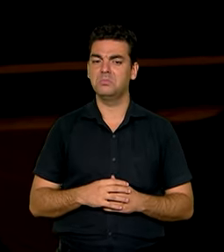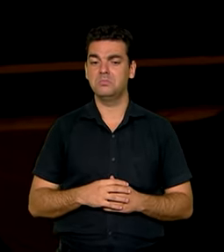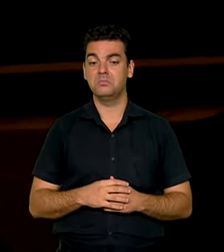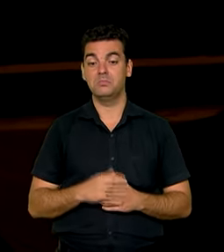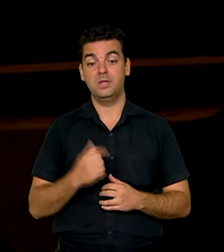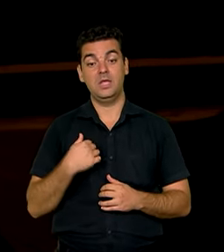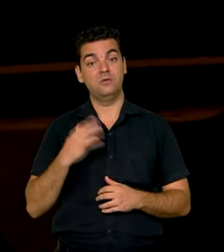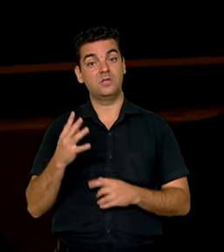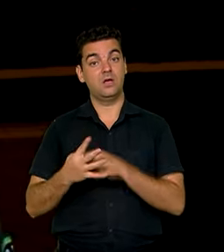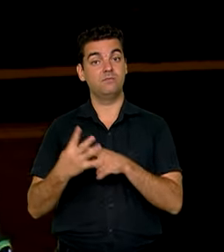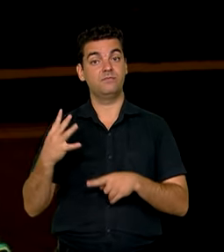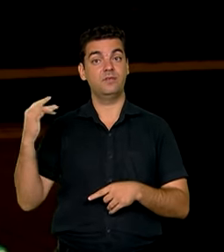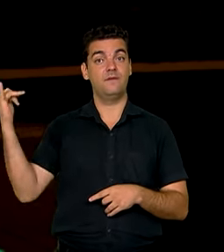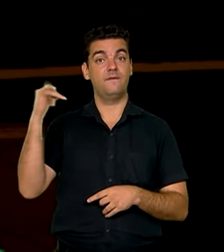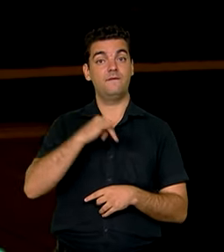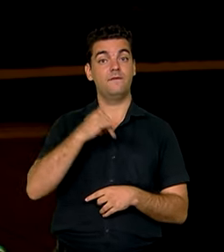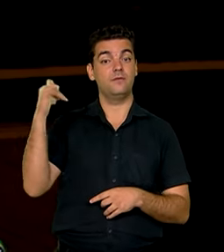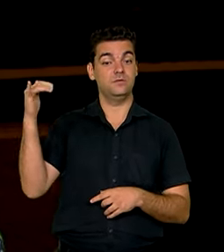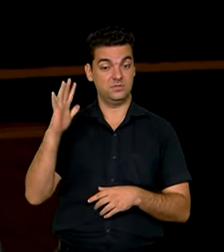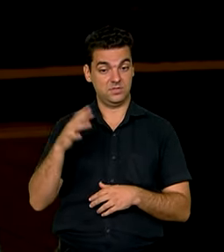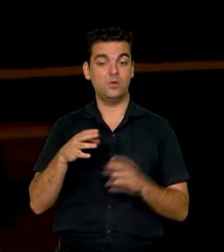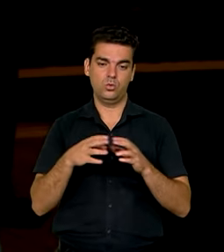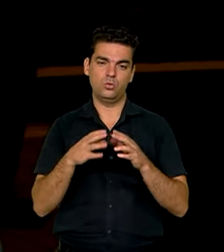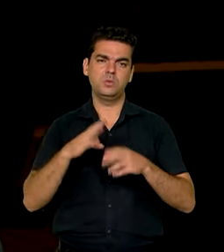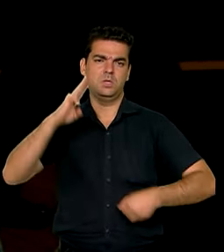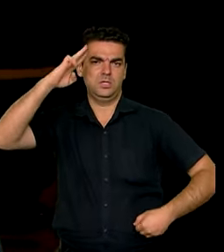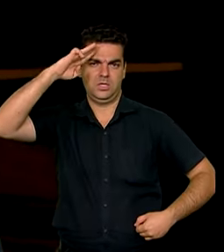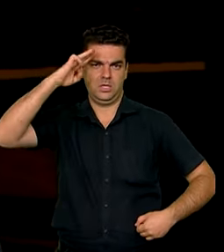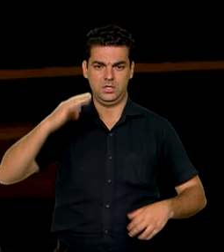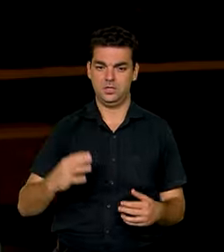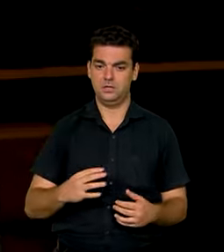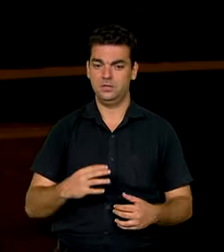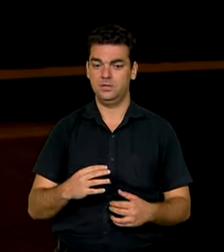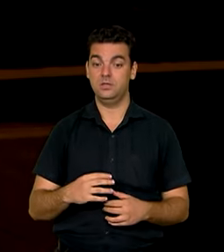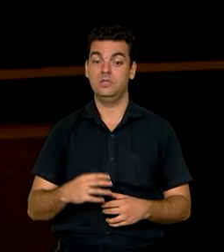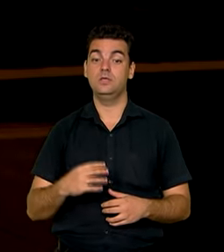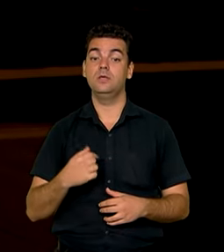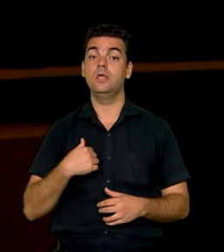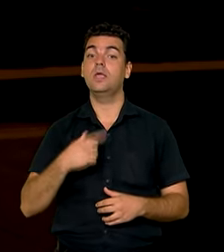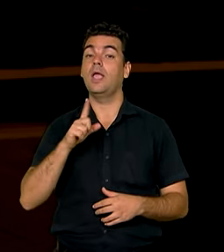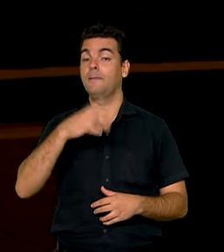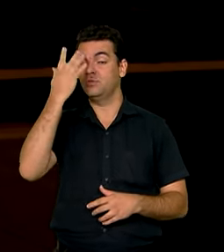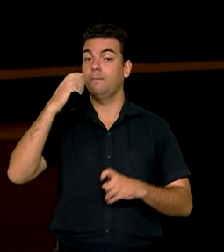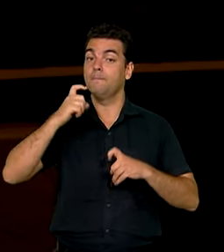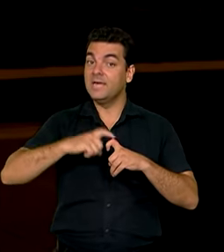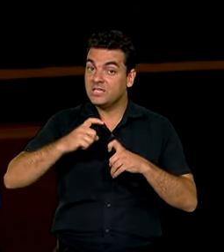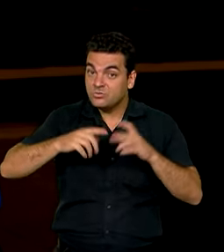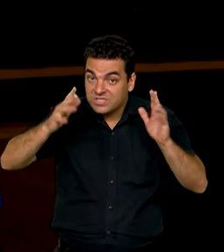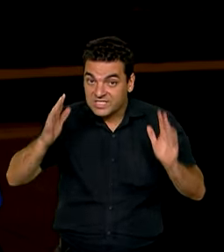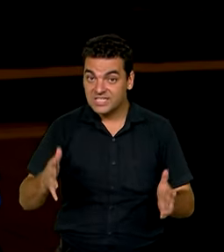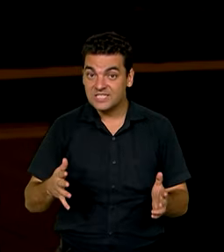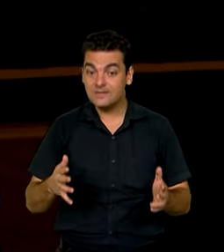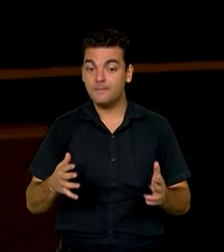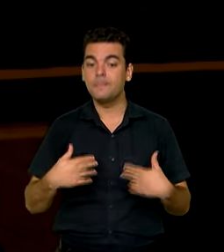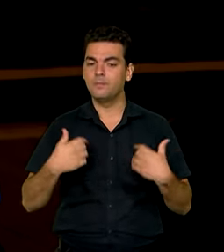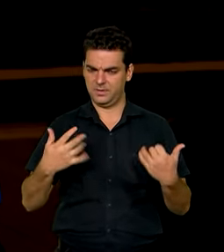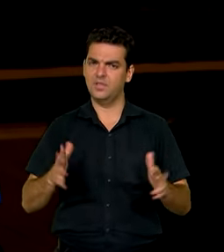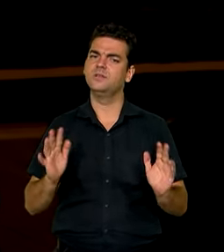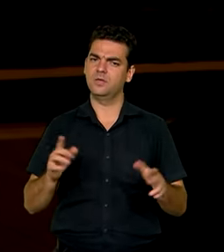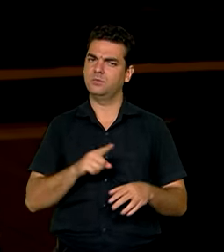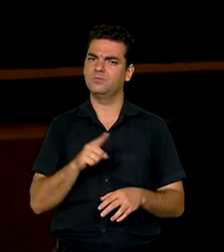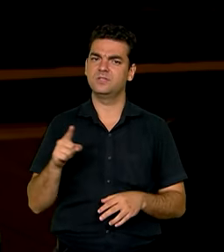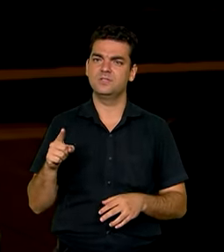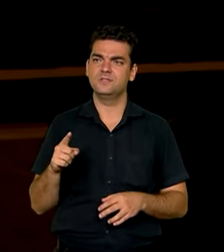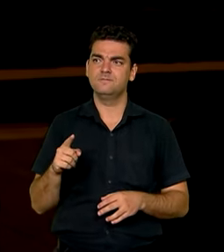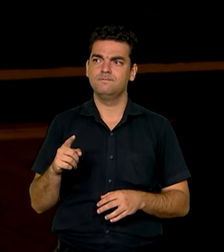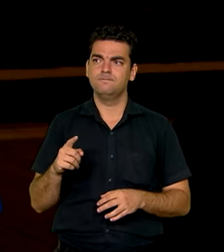o meu quarto voo na grupo de militares, e para quem é médico especificamente, como já foi falado aqui algumas